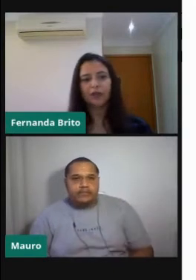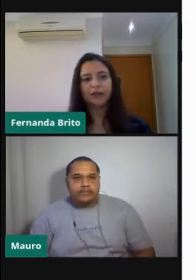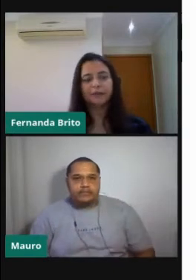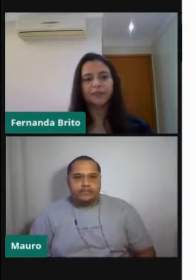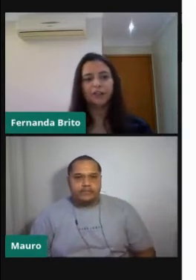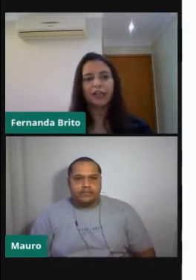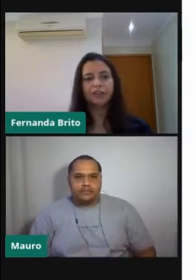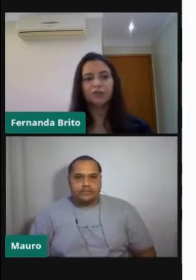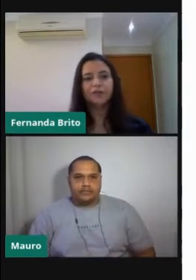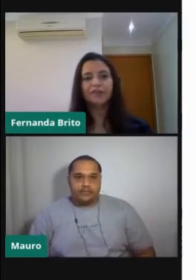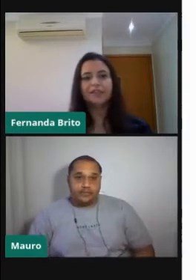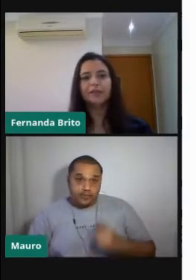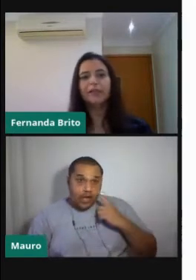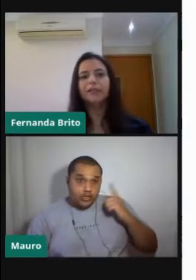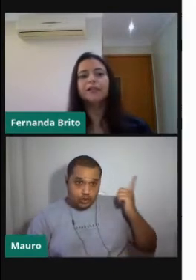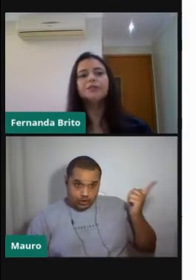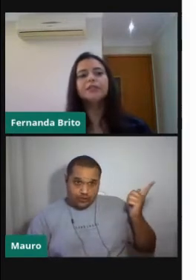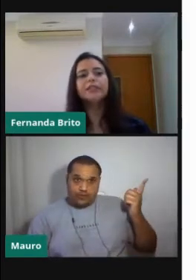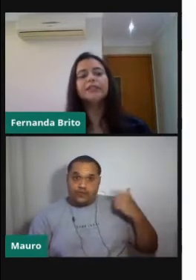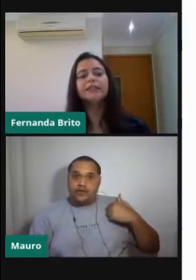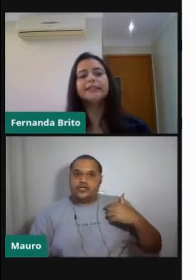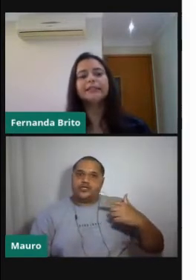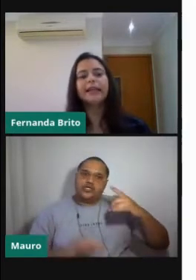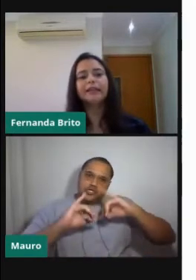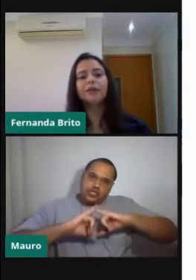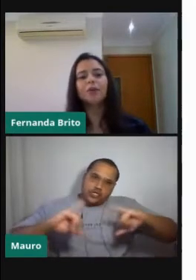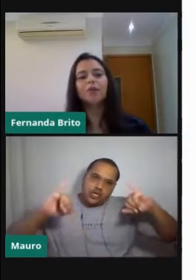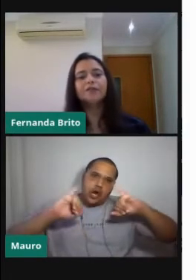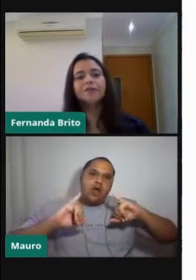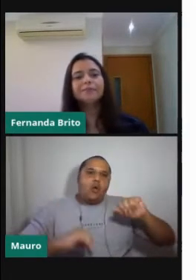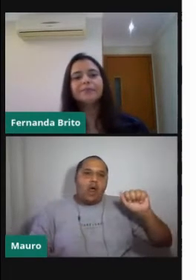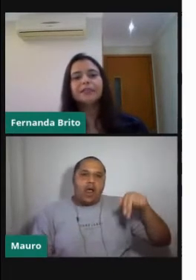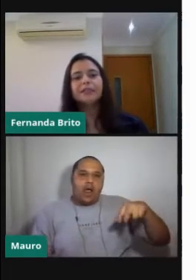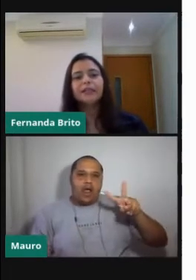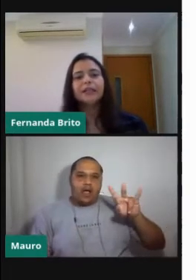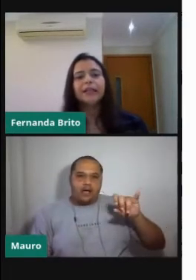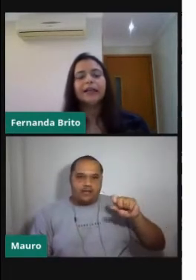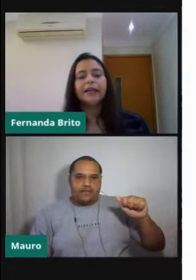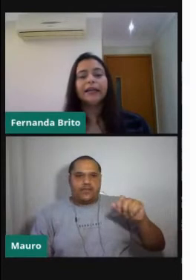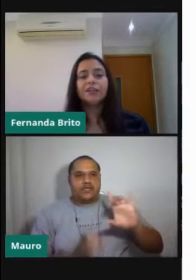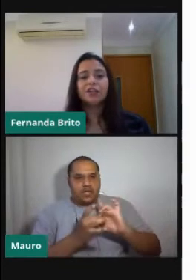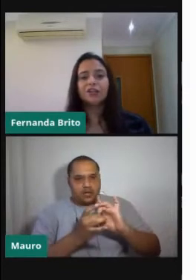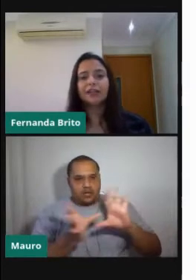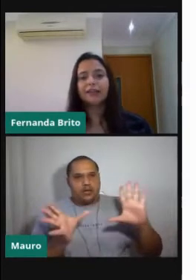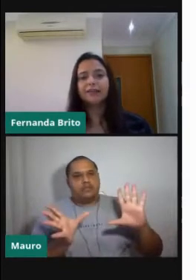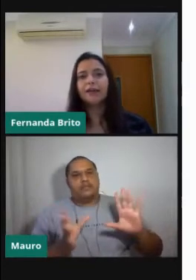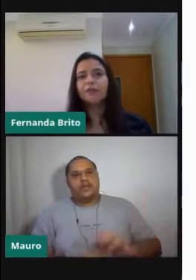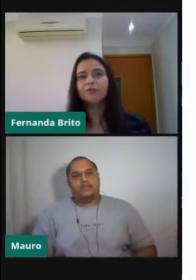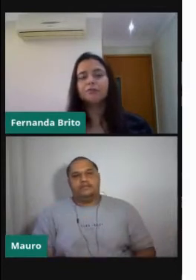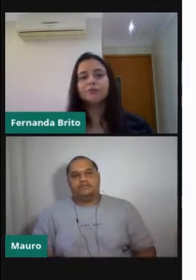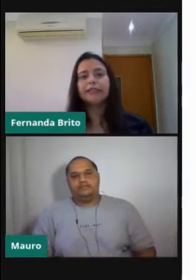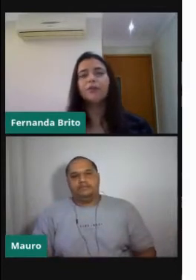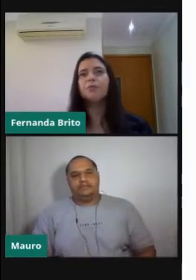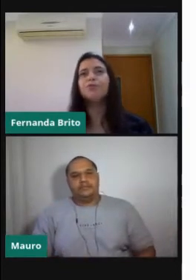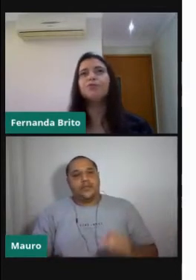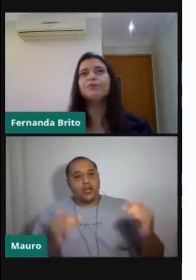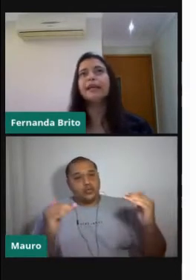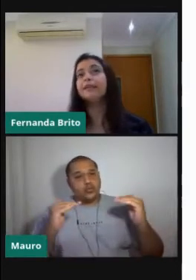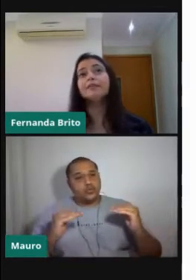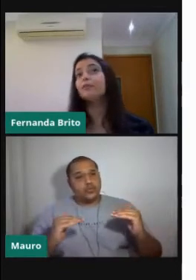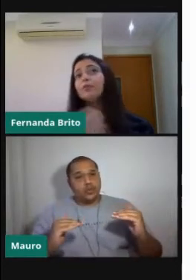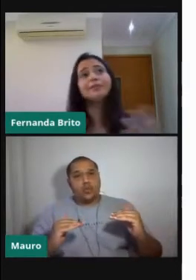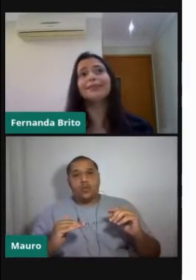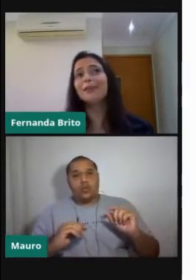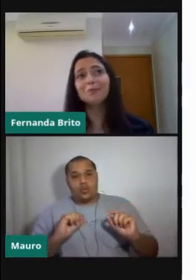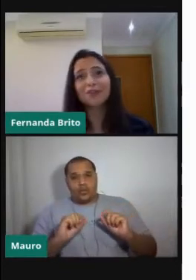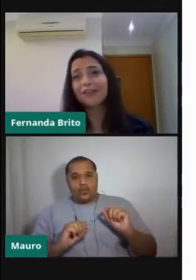Então, aqui só a manchete com a Anvisa liberando, né, esse Regnicov. E a gente tem, então, né, como